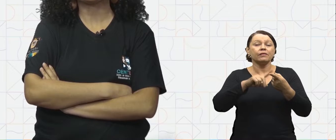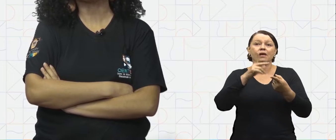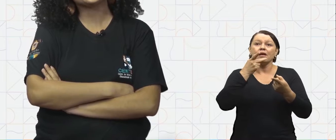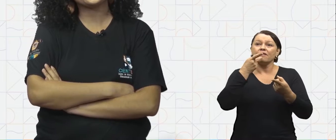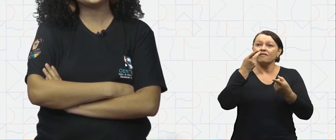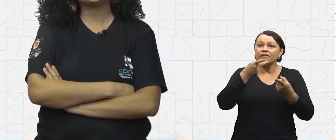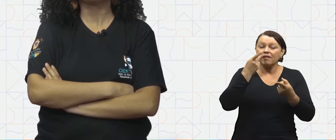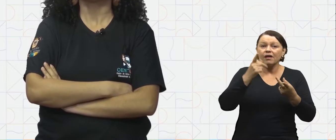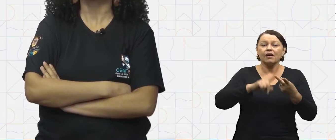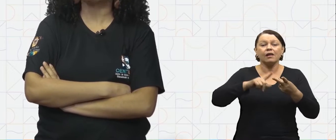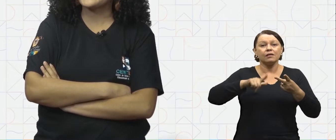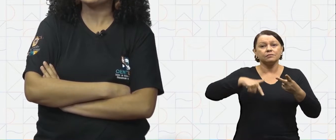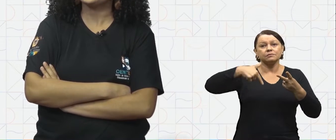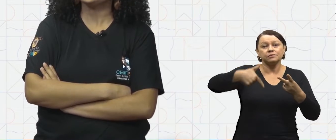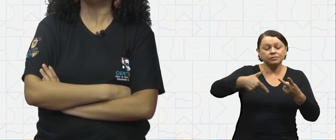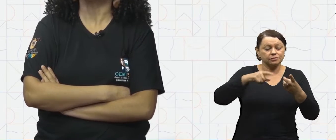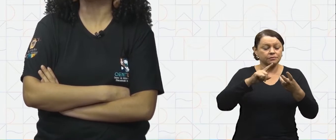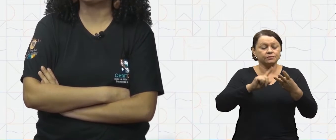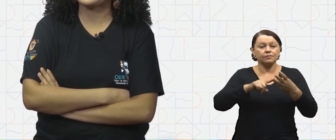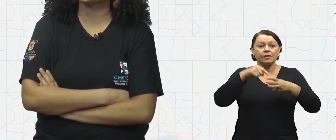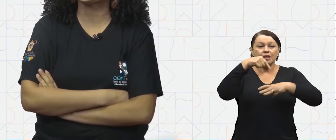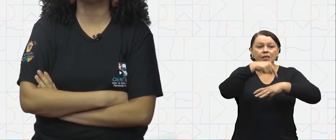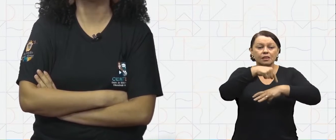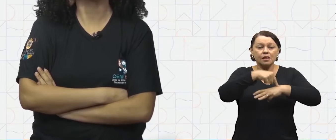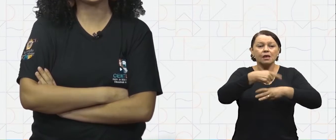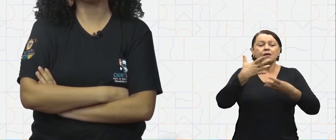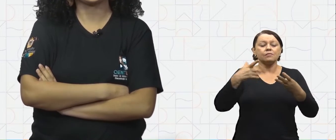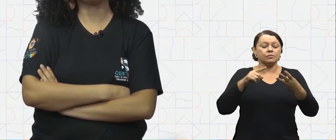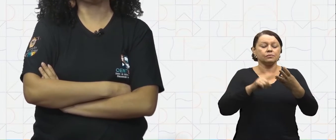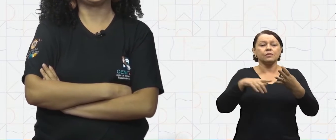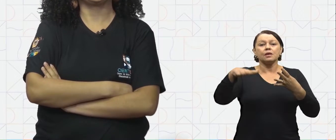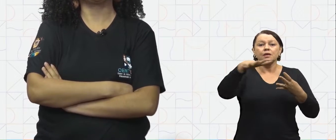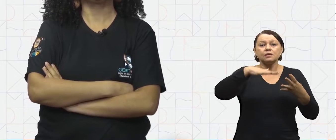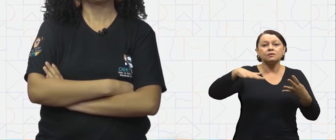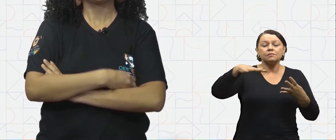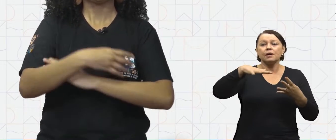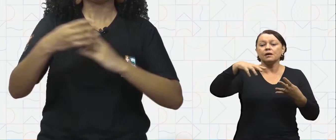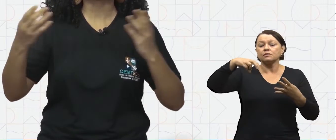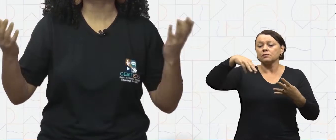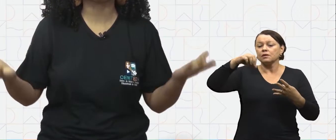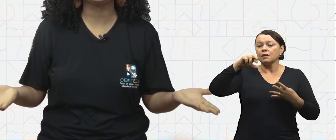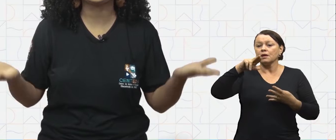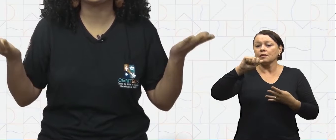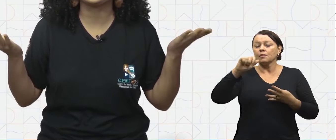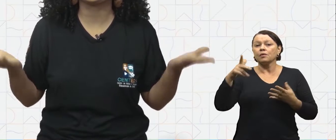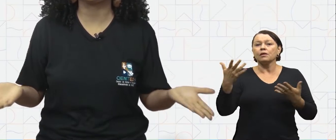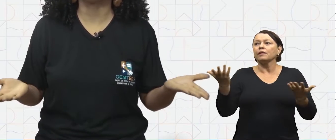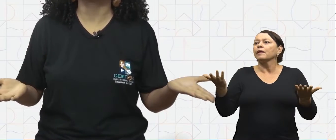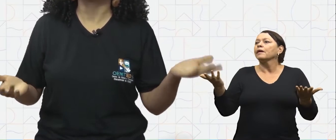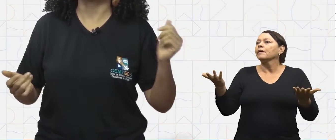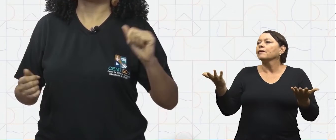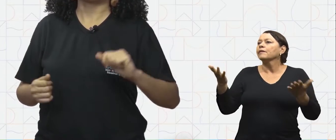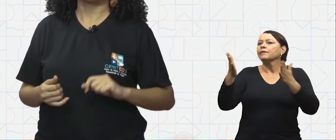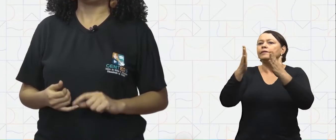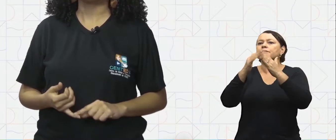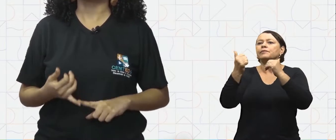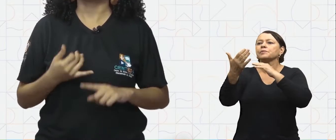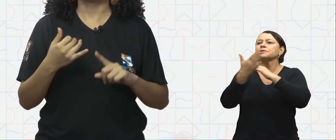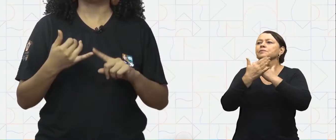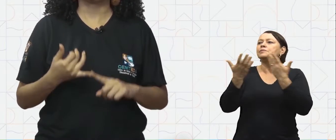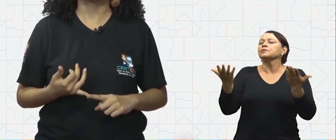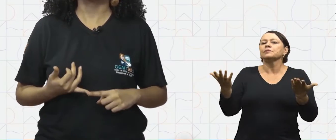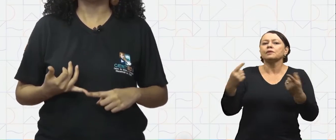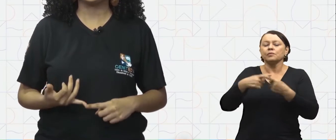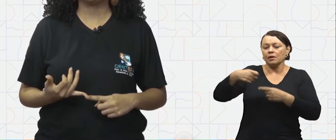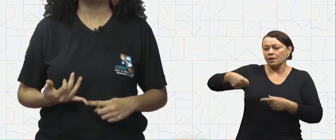falas, ações, tempo, espaço e a moral da história. A quem recorreremos, já que a maleta